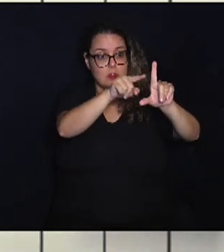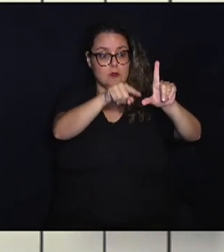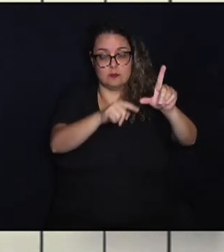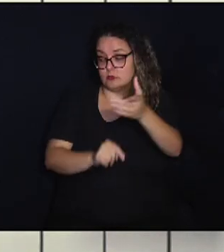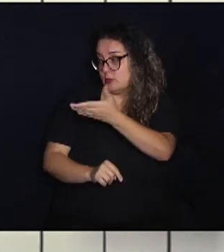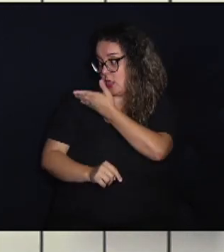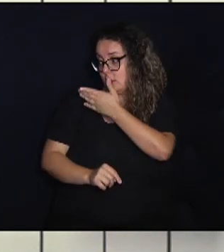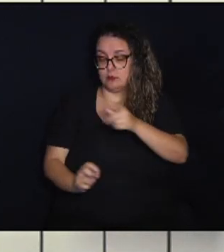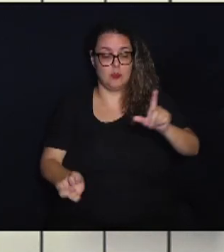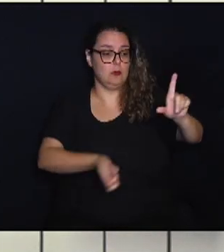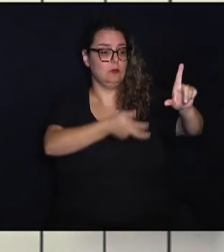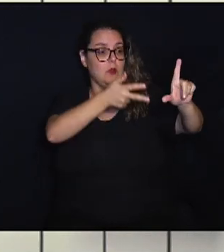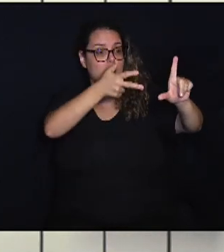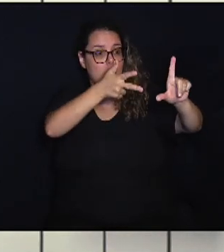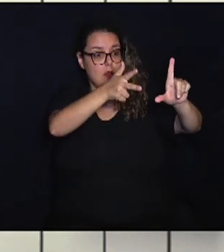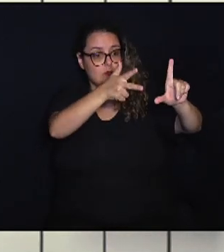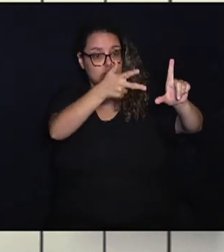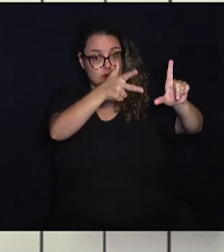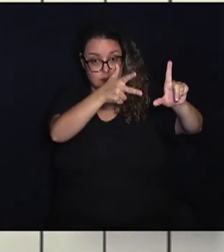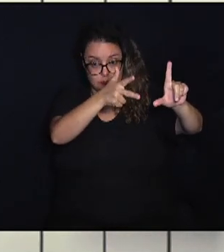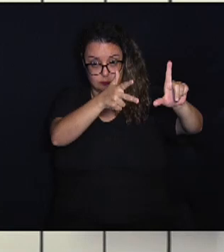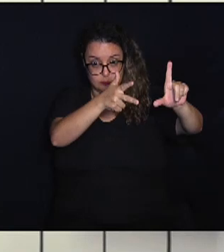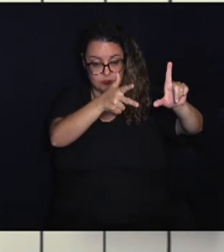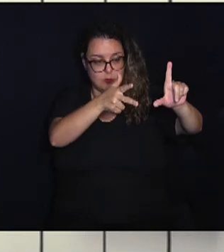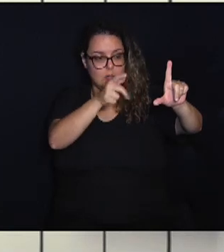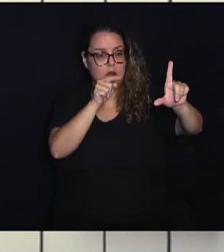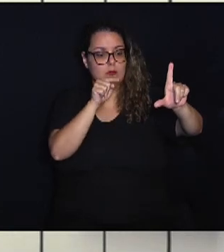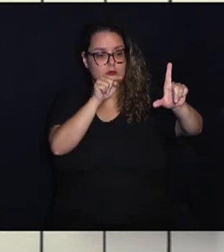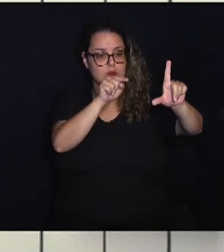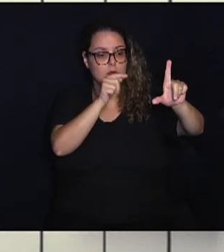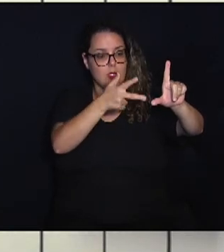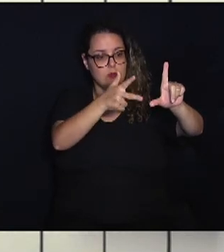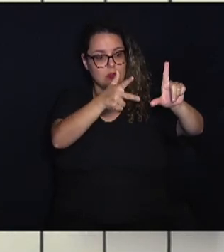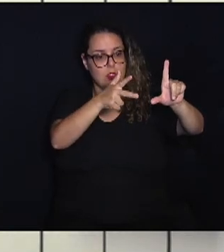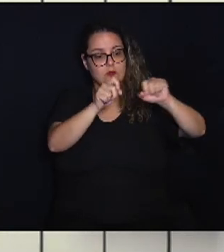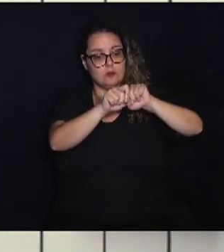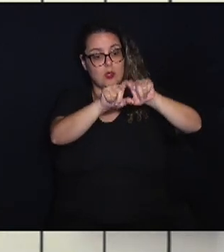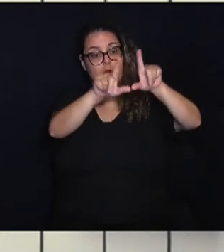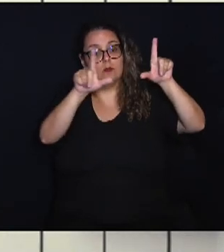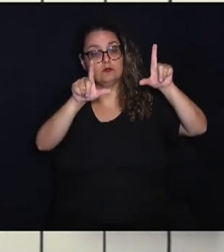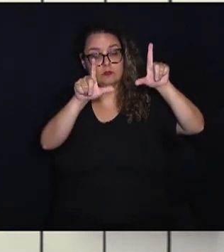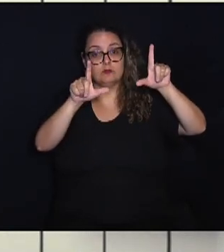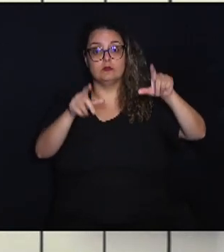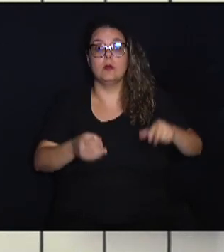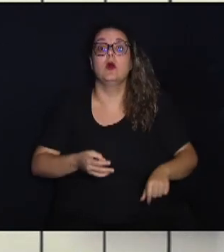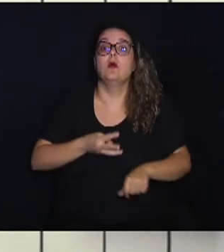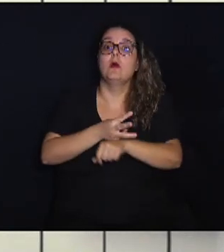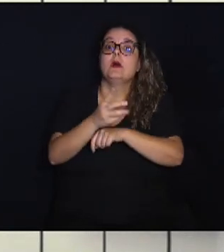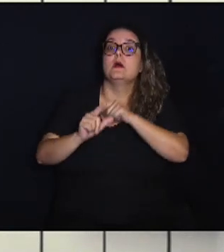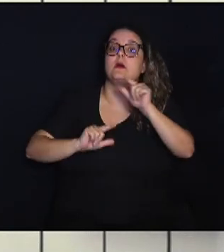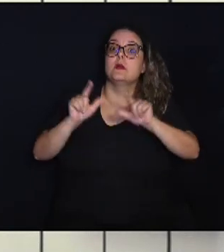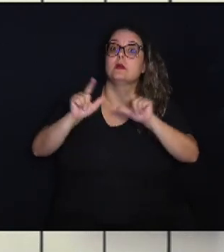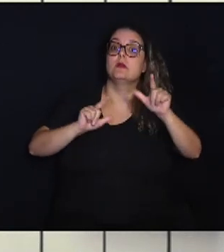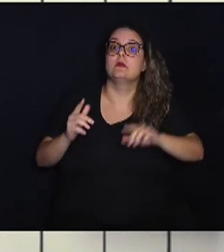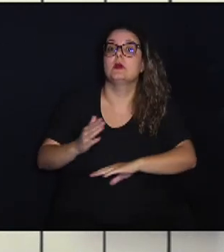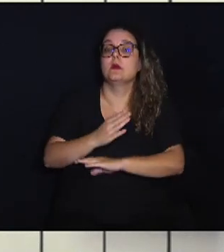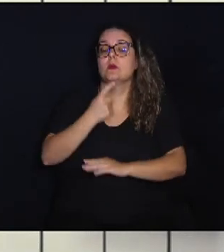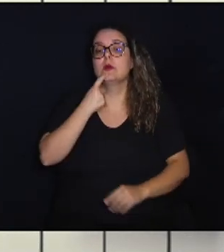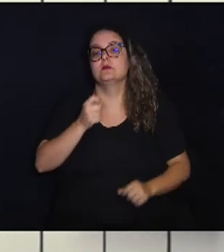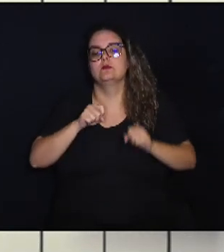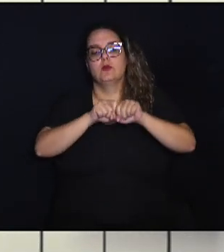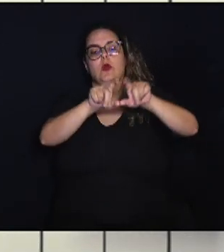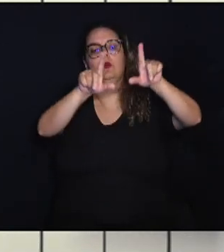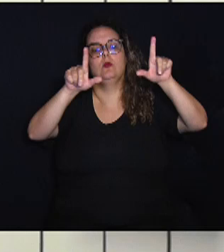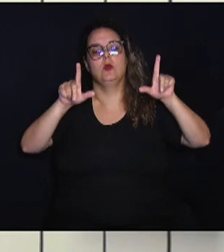do seu celular aqui, ó, para este QR Code, porque aí já vai aparecer uma mensagem na sua tela. O WhatsApp da TV Câmara Campinas. Você